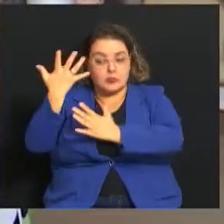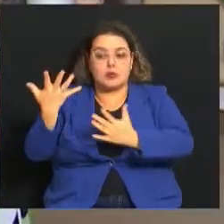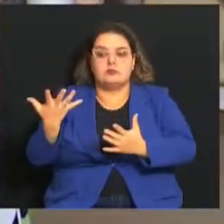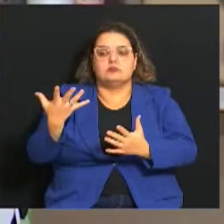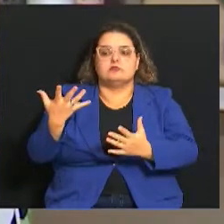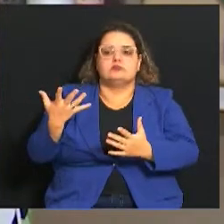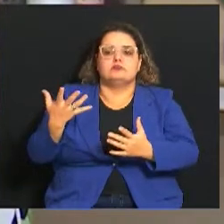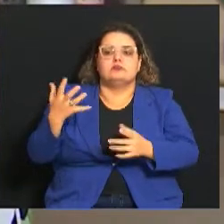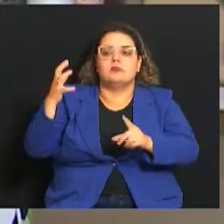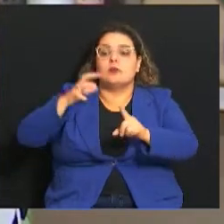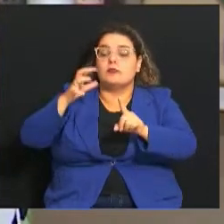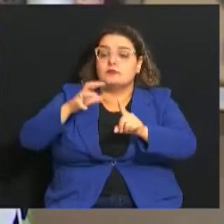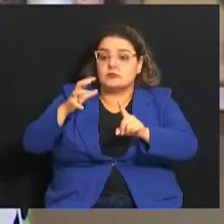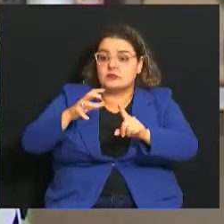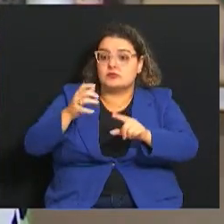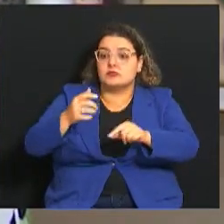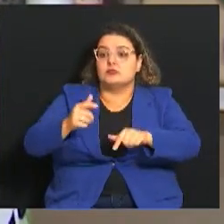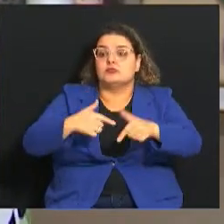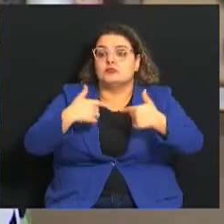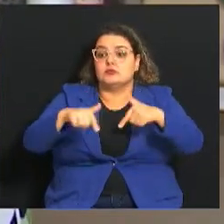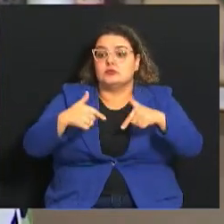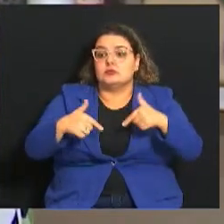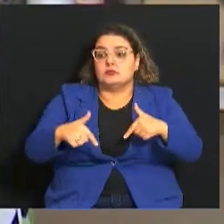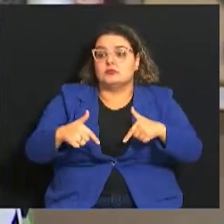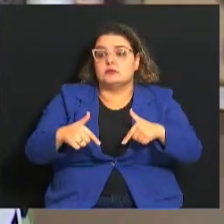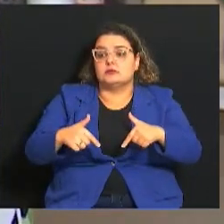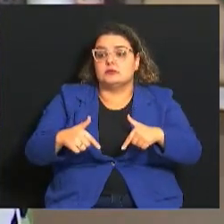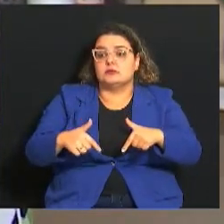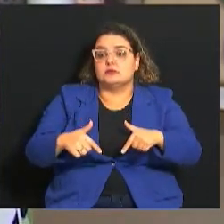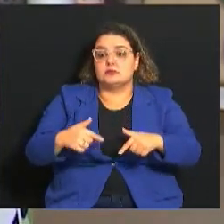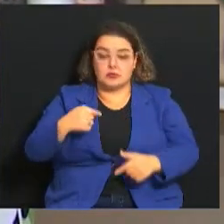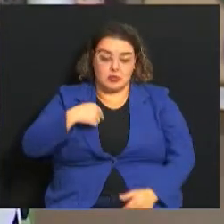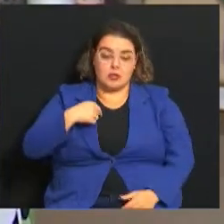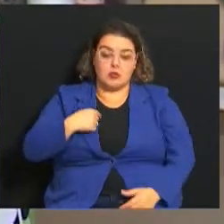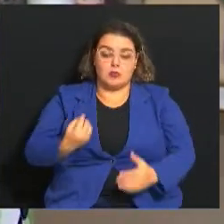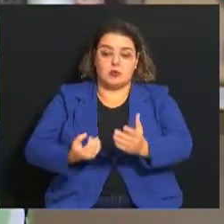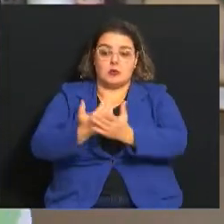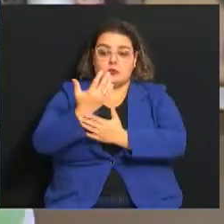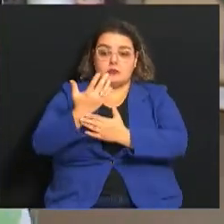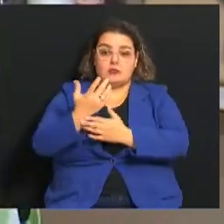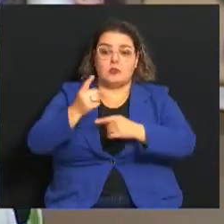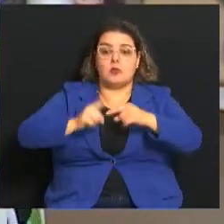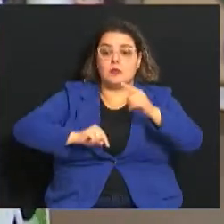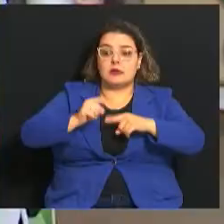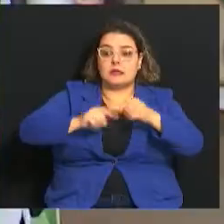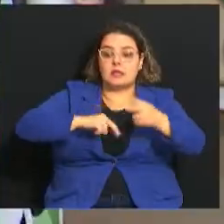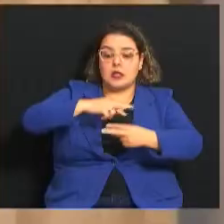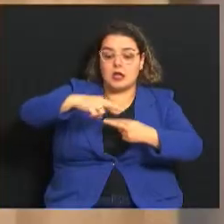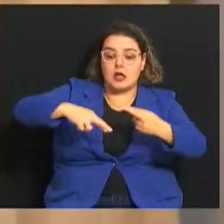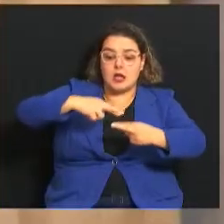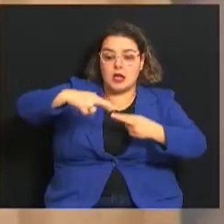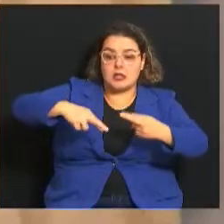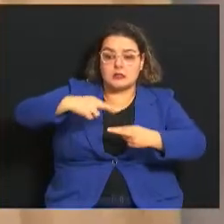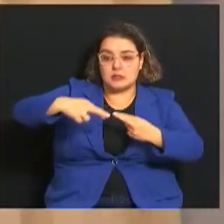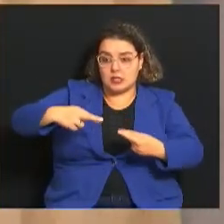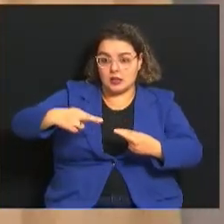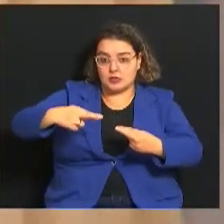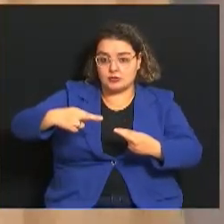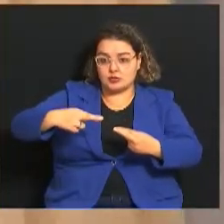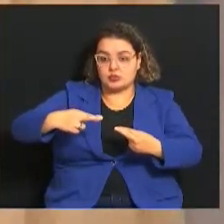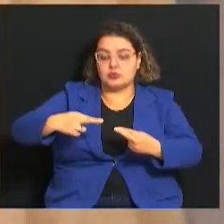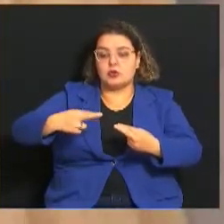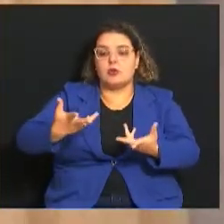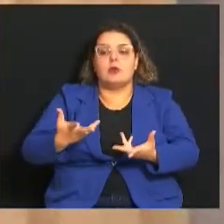no trabalho. E o artesão, ele cria, no meu caso, eu crio com materiais recicláveis. Então, eu trabalho com reaproveitamento, que a gente chama